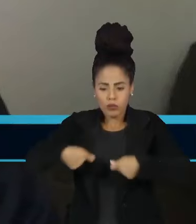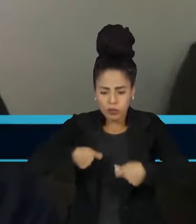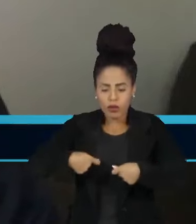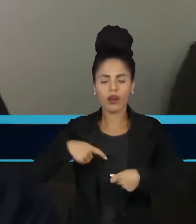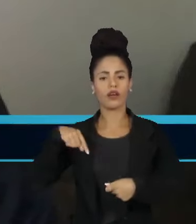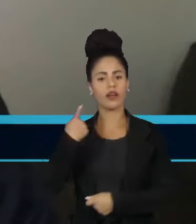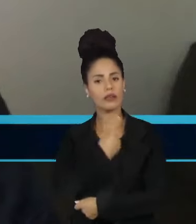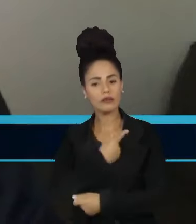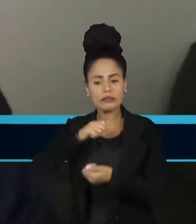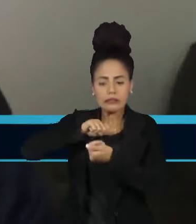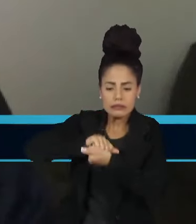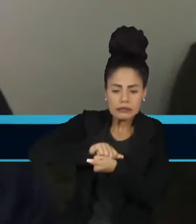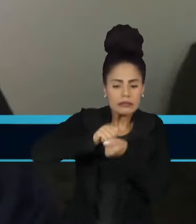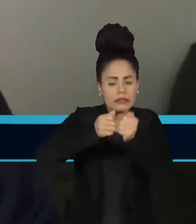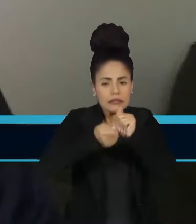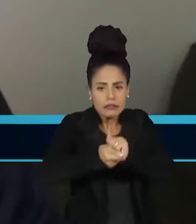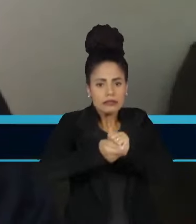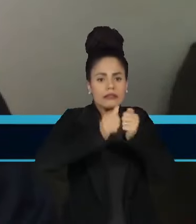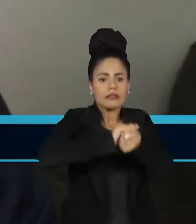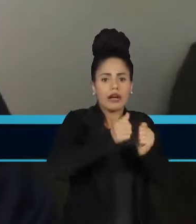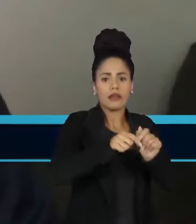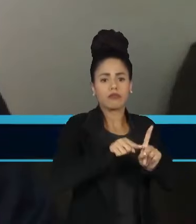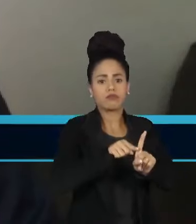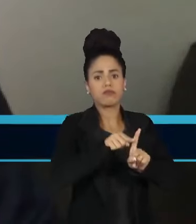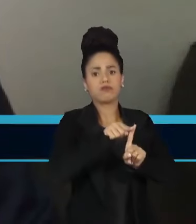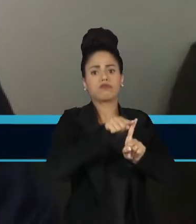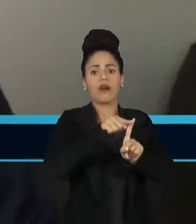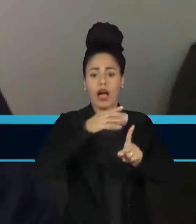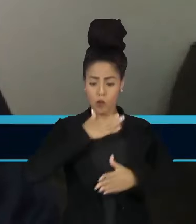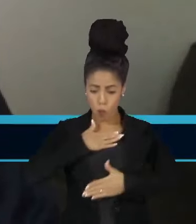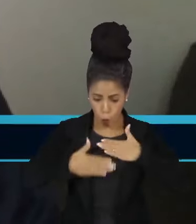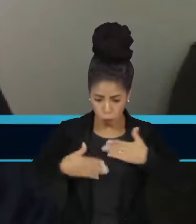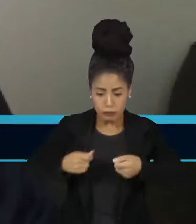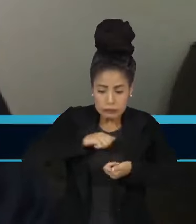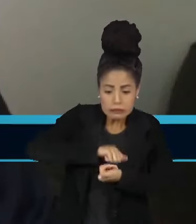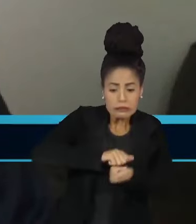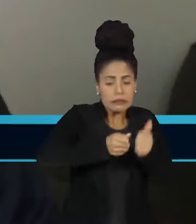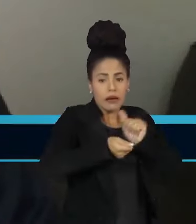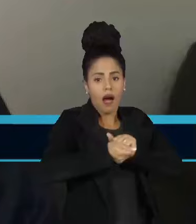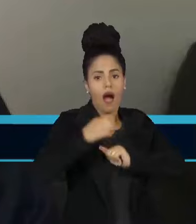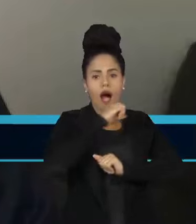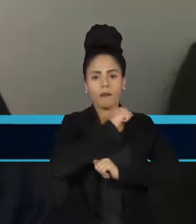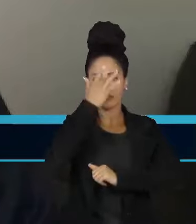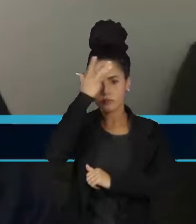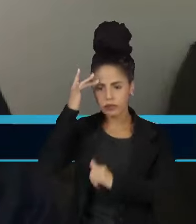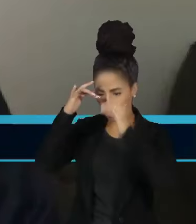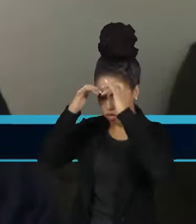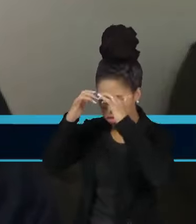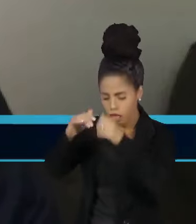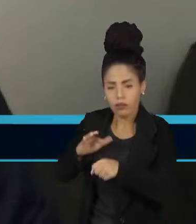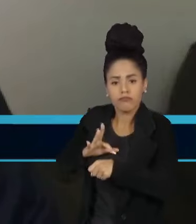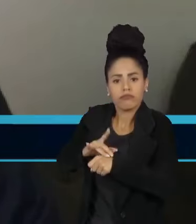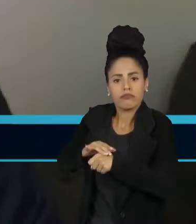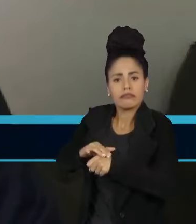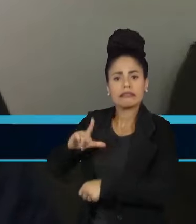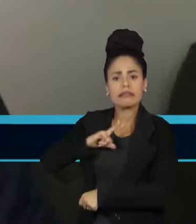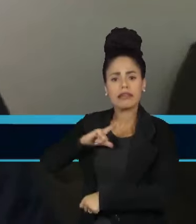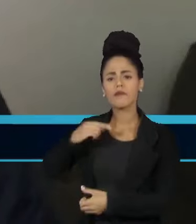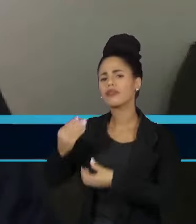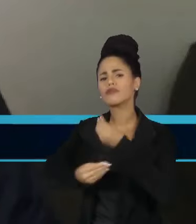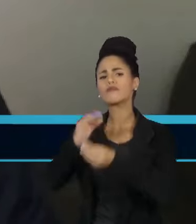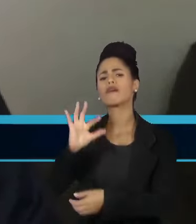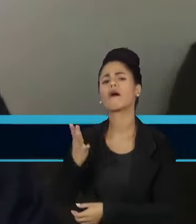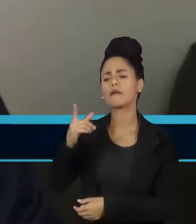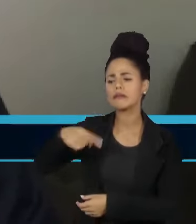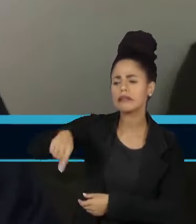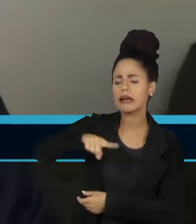se adequar a temperaturas muito elevadas. Nos pacientes que têm doença neurológica, essa capacidade